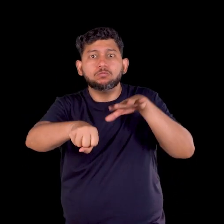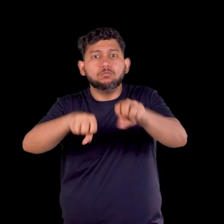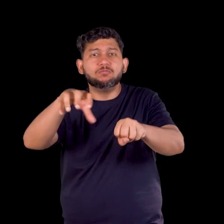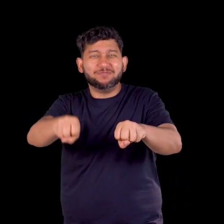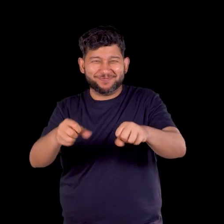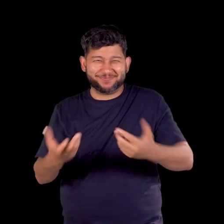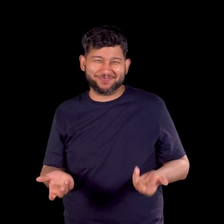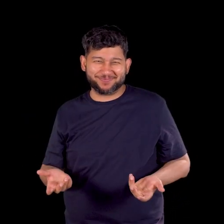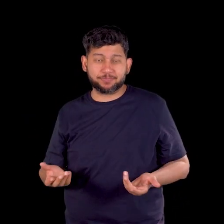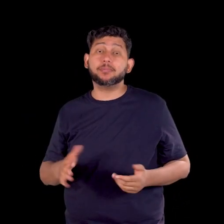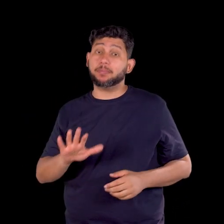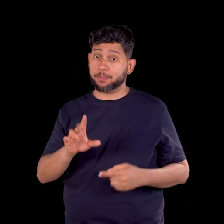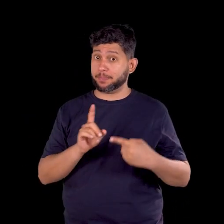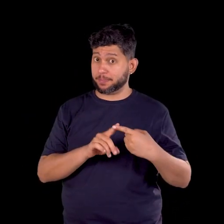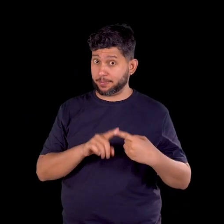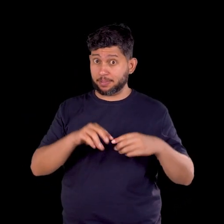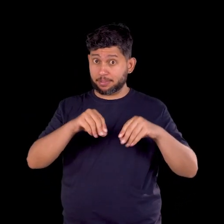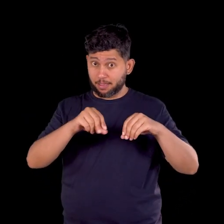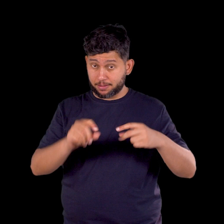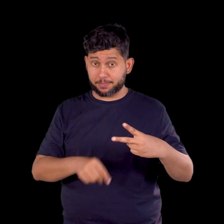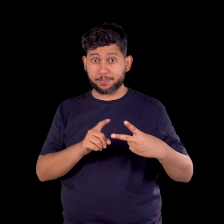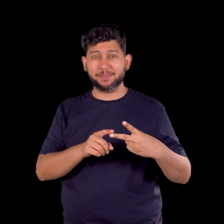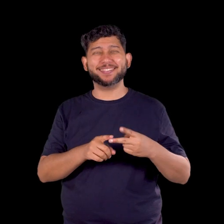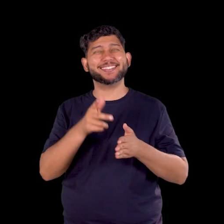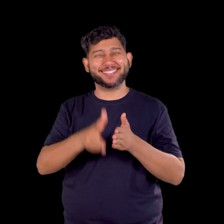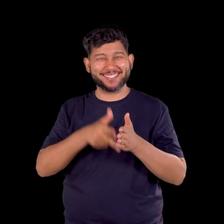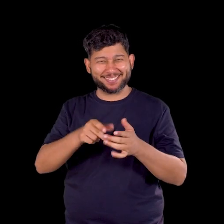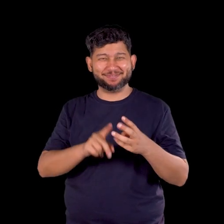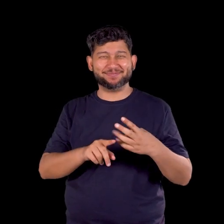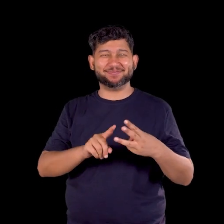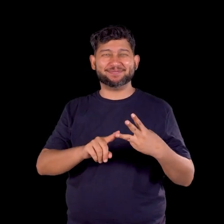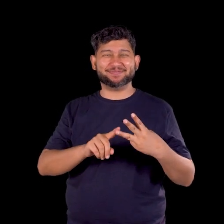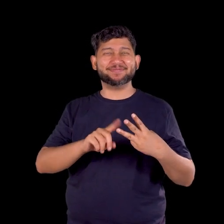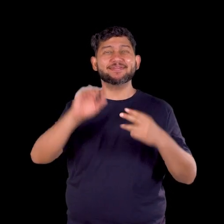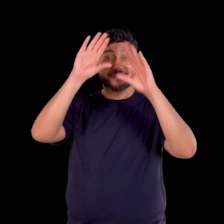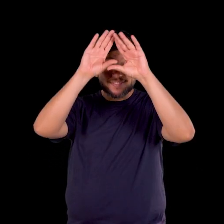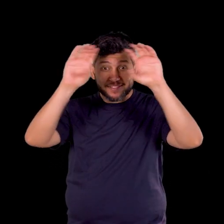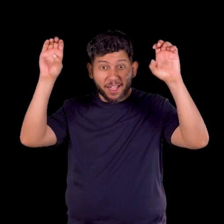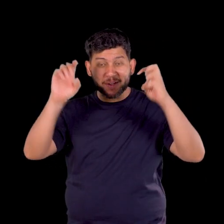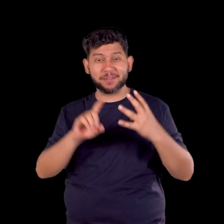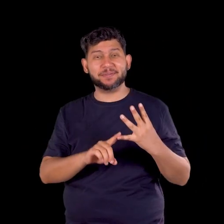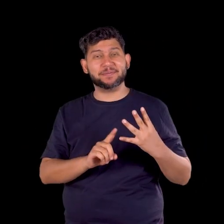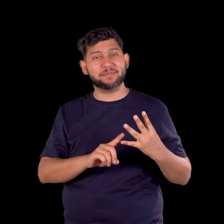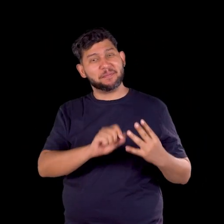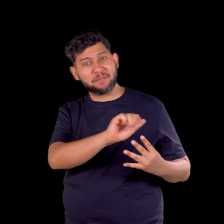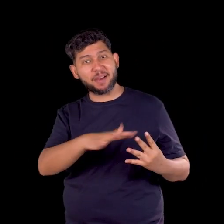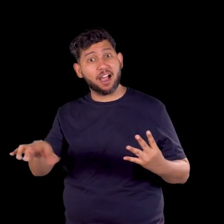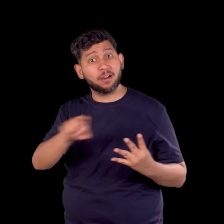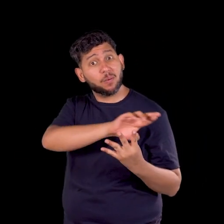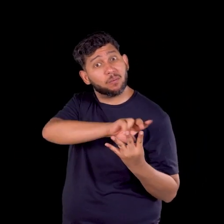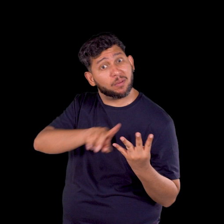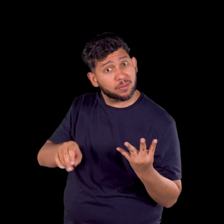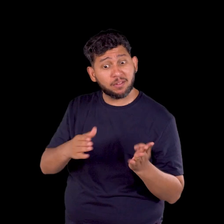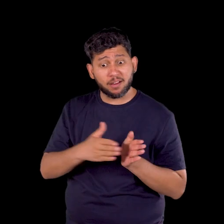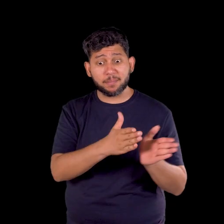Mas, tanto na terra, nos trilhos, nos céus ou nos mares, conhecer a história desses caminhos, antigos ou